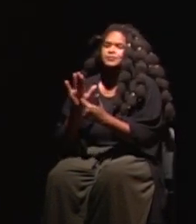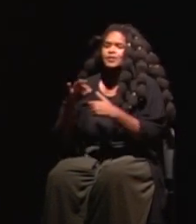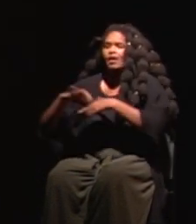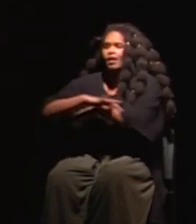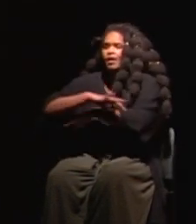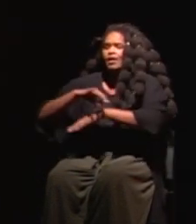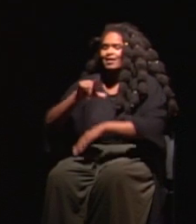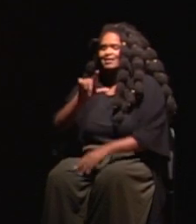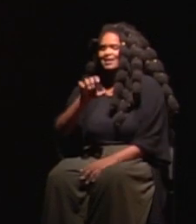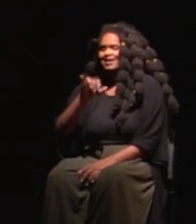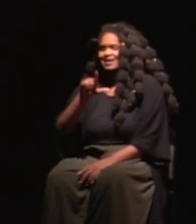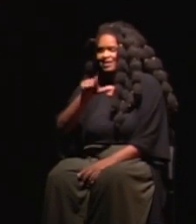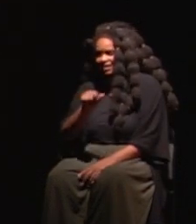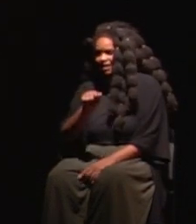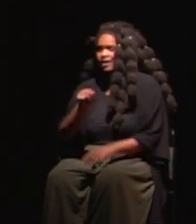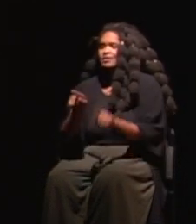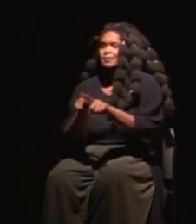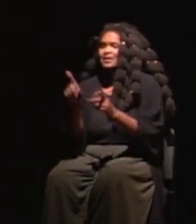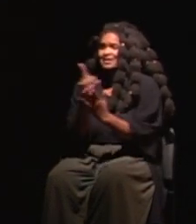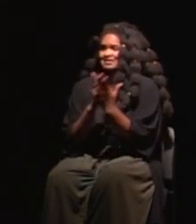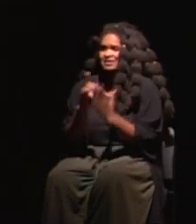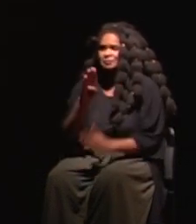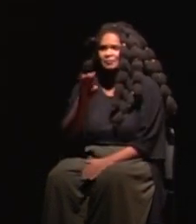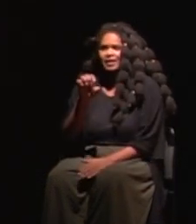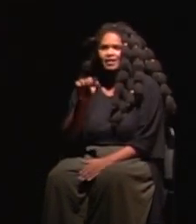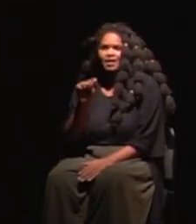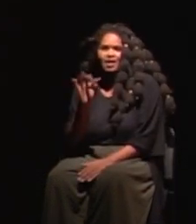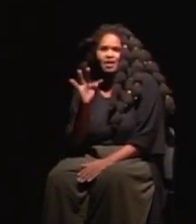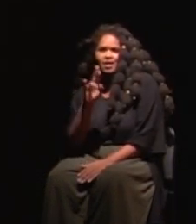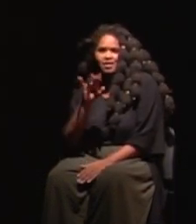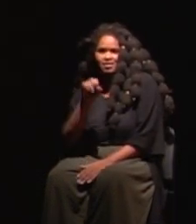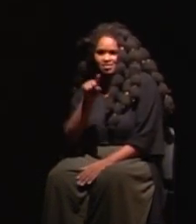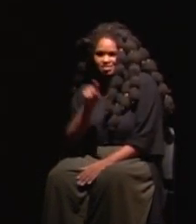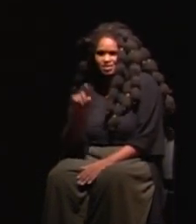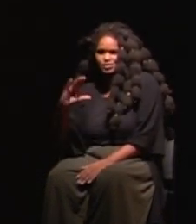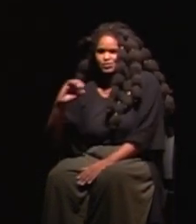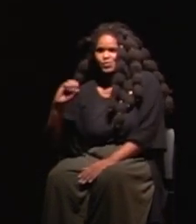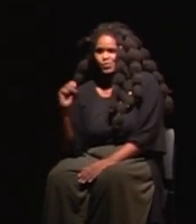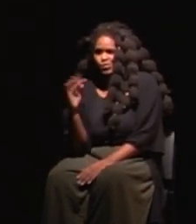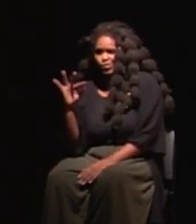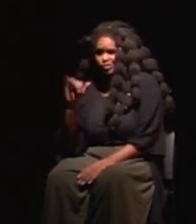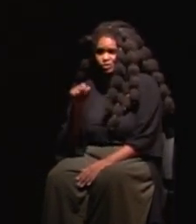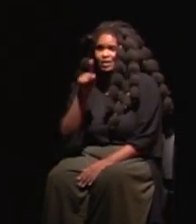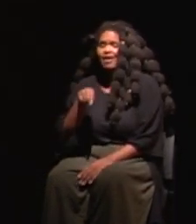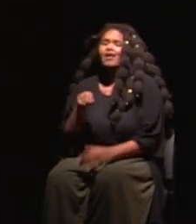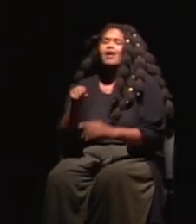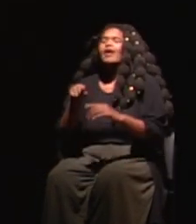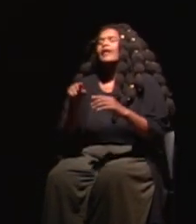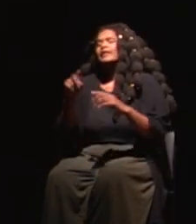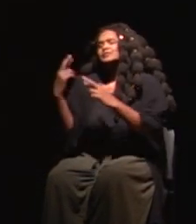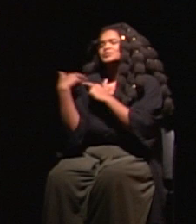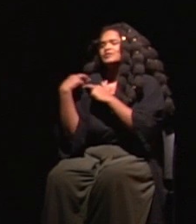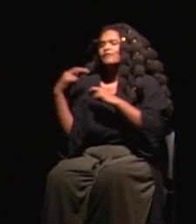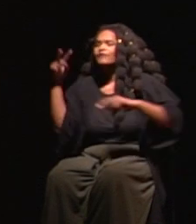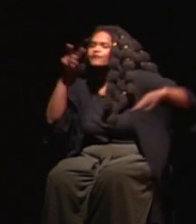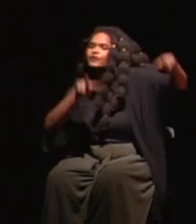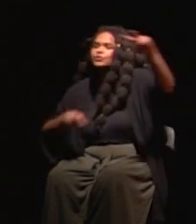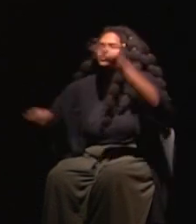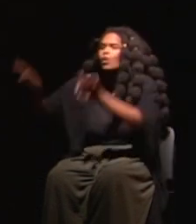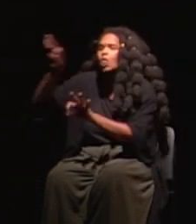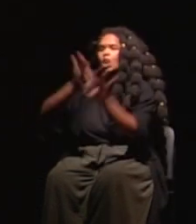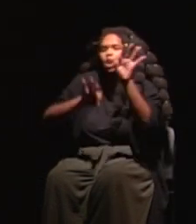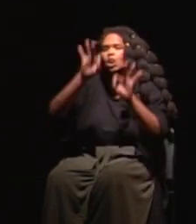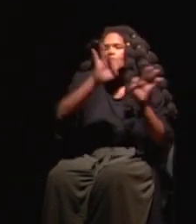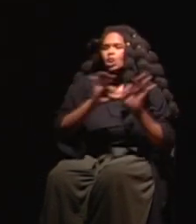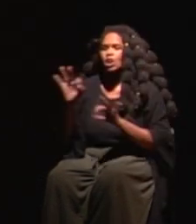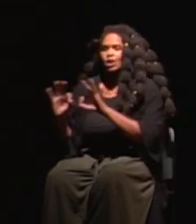Leila Scaff e a designer Beatriz Costa. Elas são as responsáveis pela visualidade, digamos assim, né, da exposição.